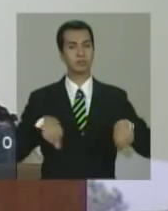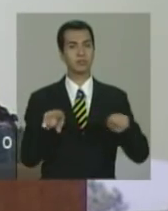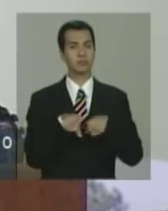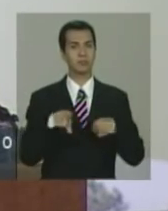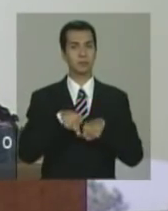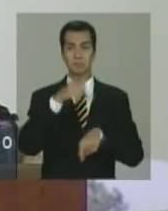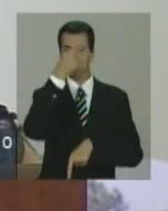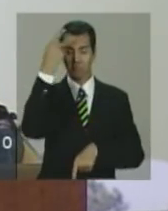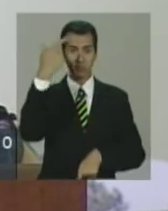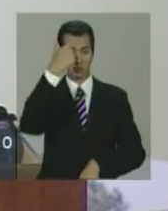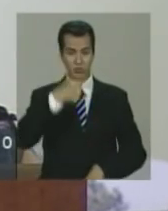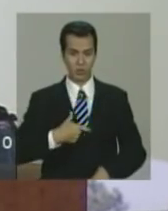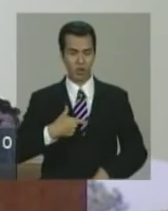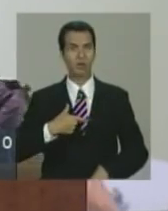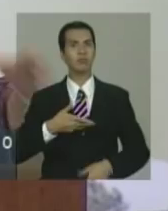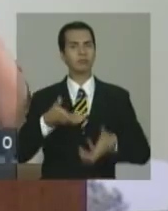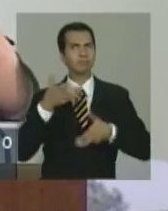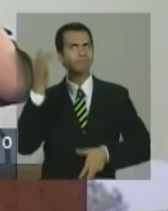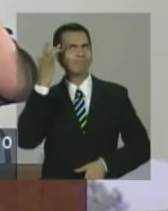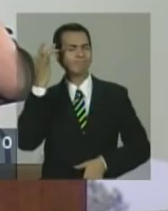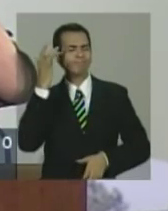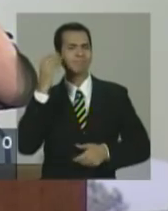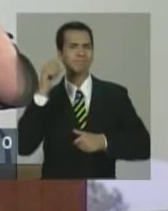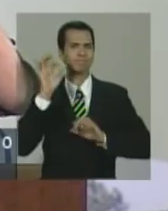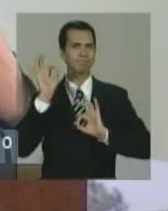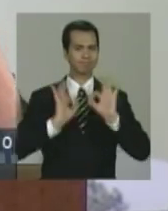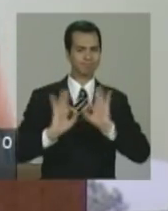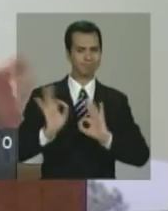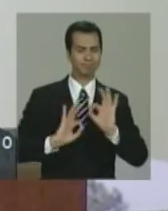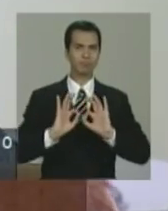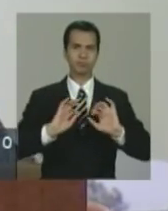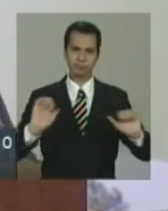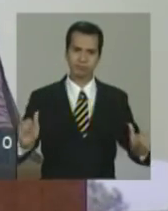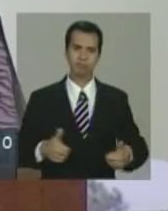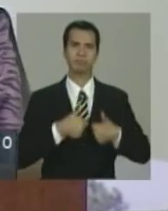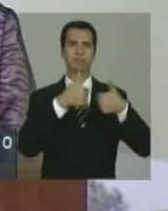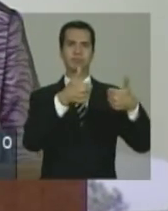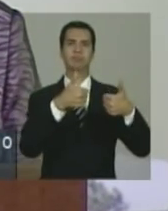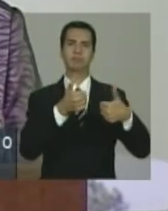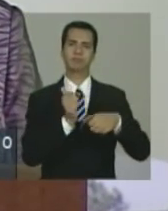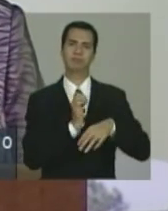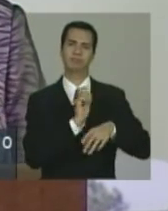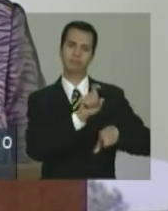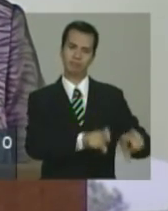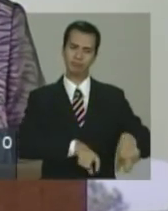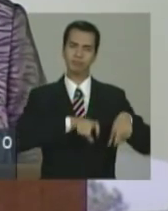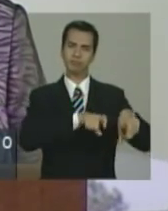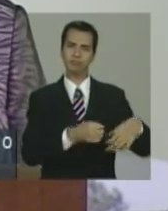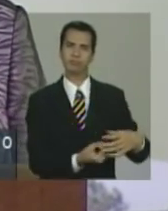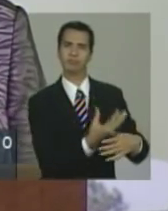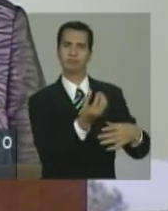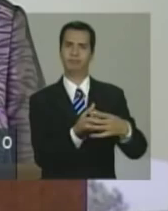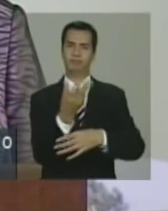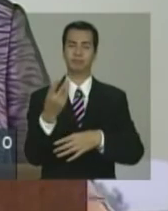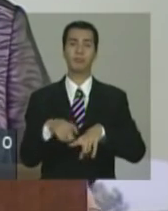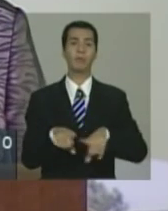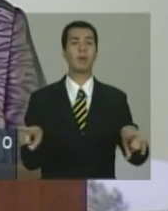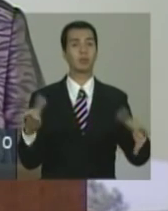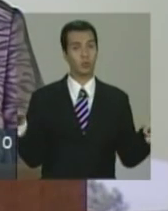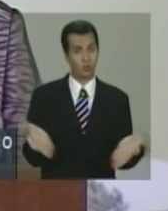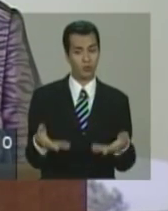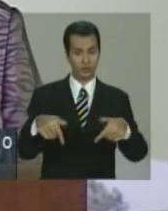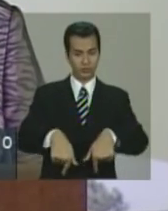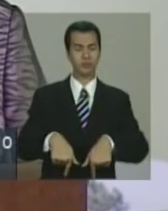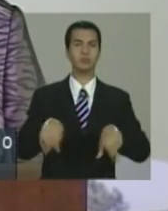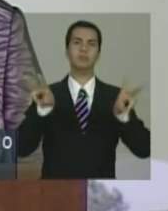de produção é o que nos interessa. Mas hoje aqui, na questão do Pronacampo, eu me dirijo,